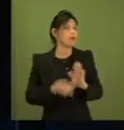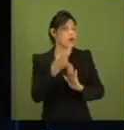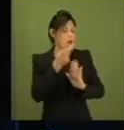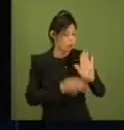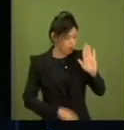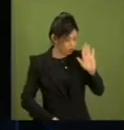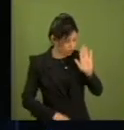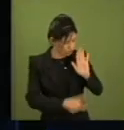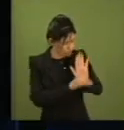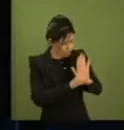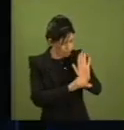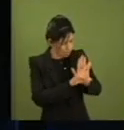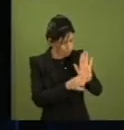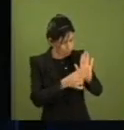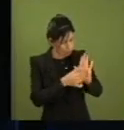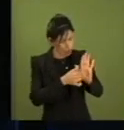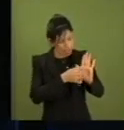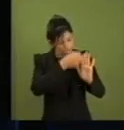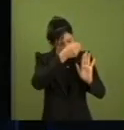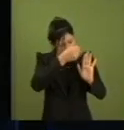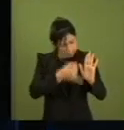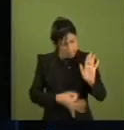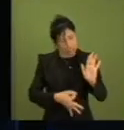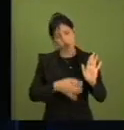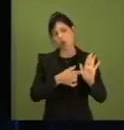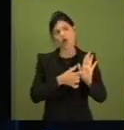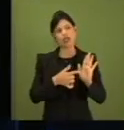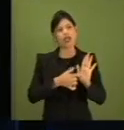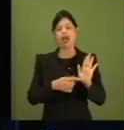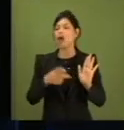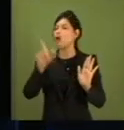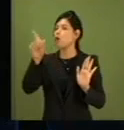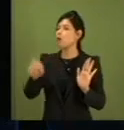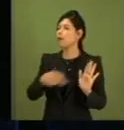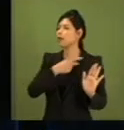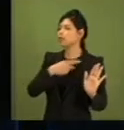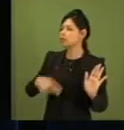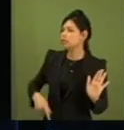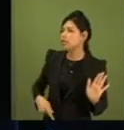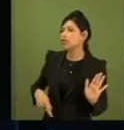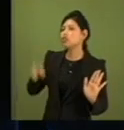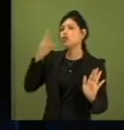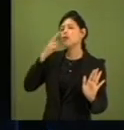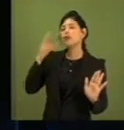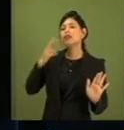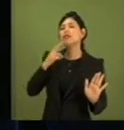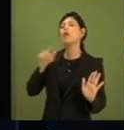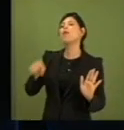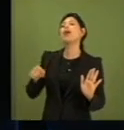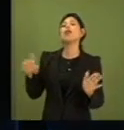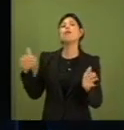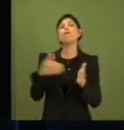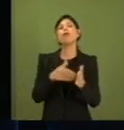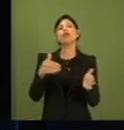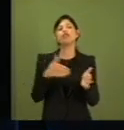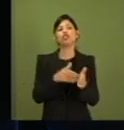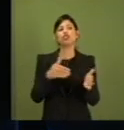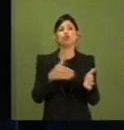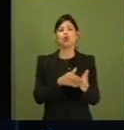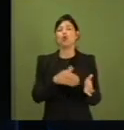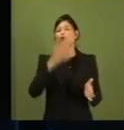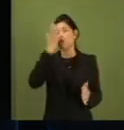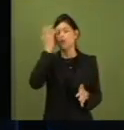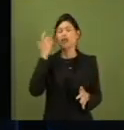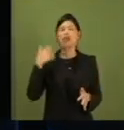foi apresentado pela mesa, na figura do presidente Rodrigo Pacheco, e foi um pedido do governador Eduardo Leite, e